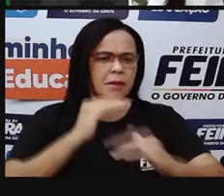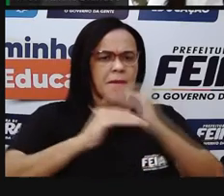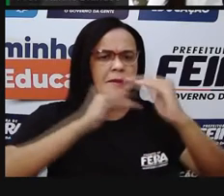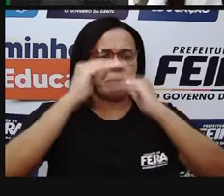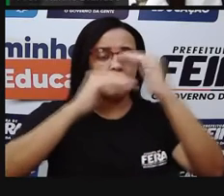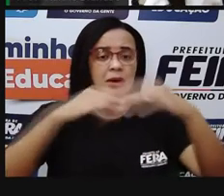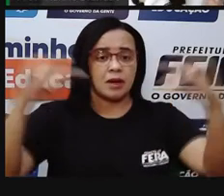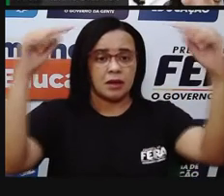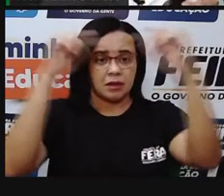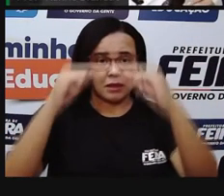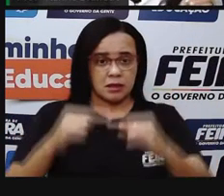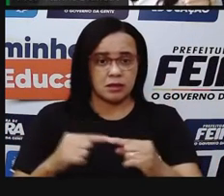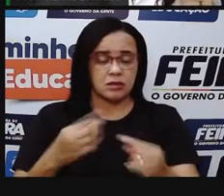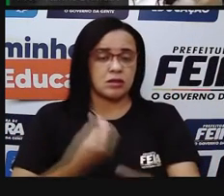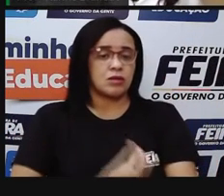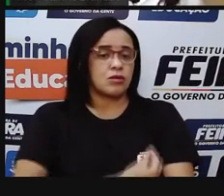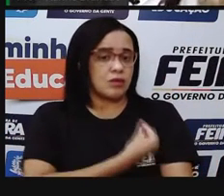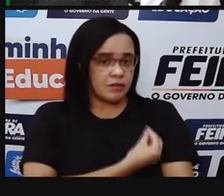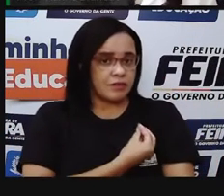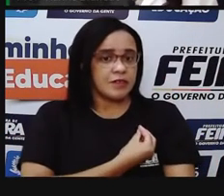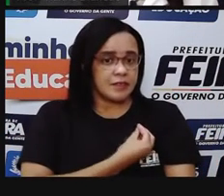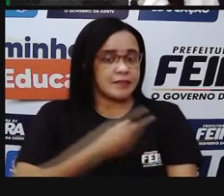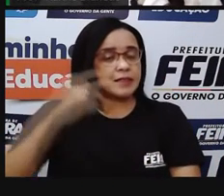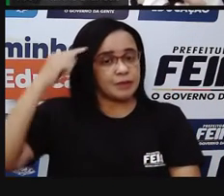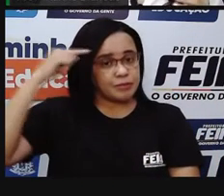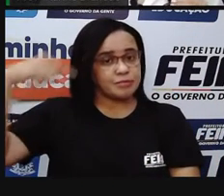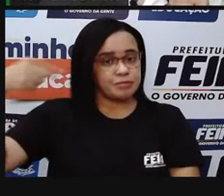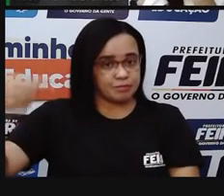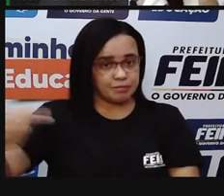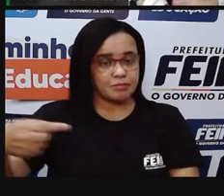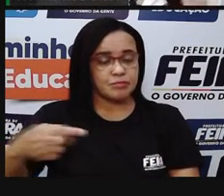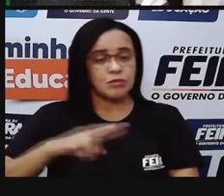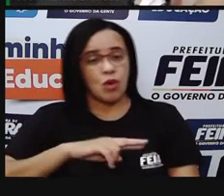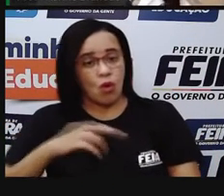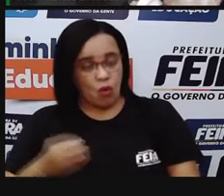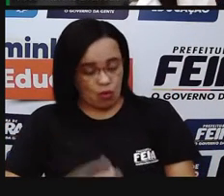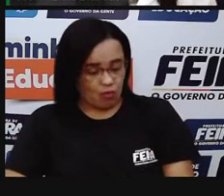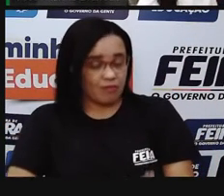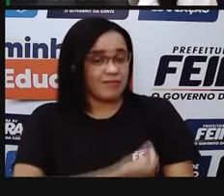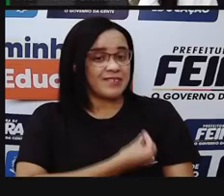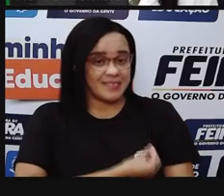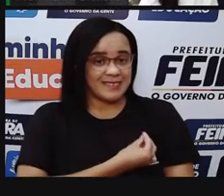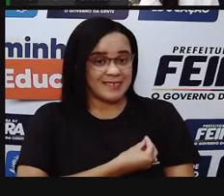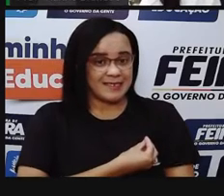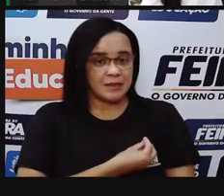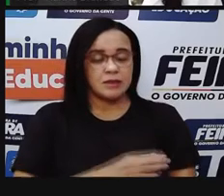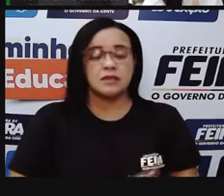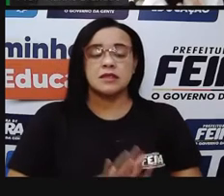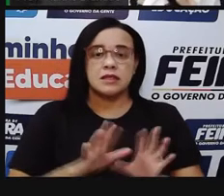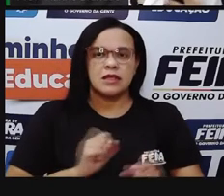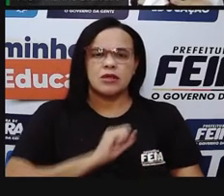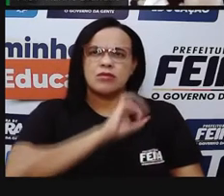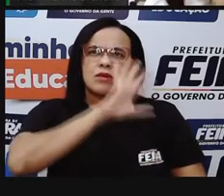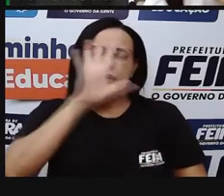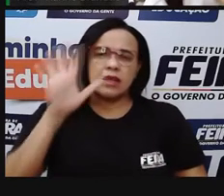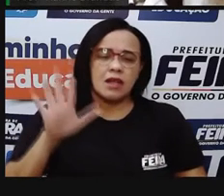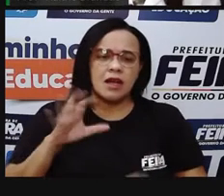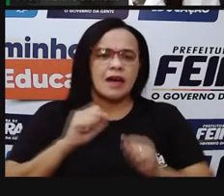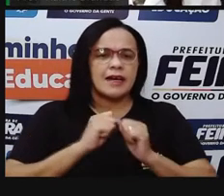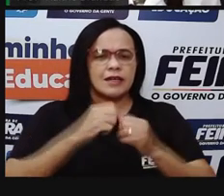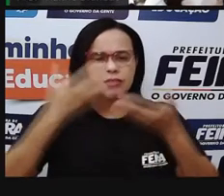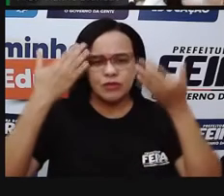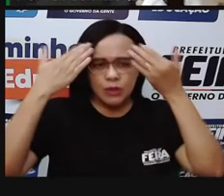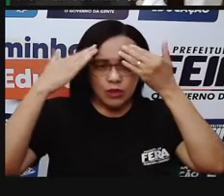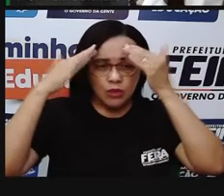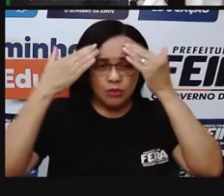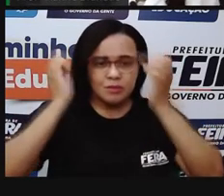objetivos aqui, né? A Pró quer deixar claro o quê? Eu quero deixar claro que ao final dessa aula, a ideia é que vocês